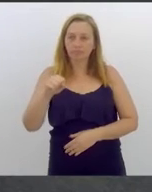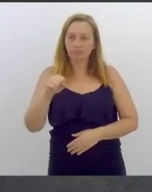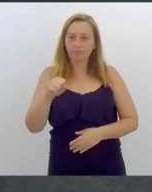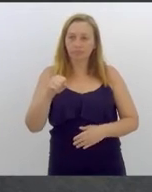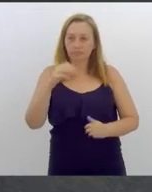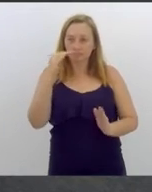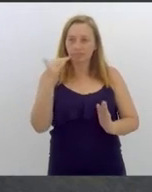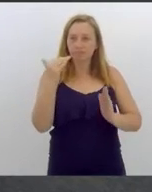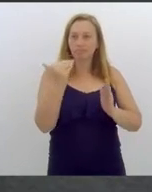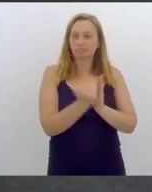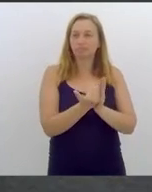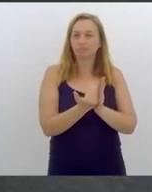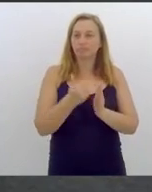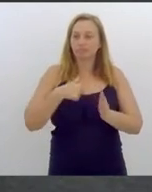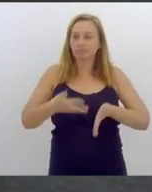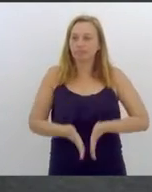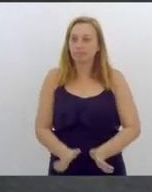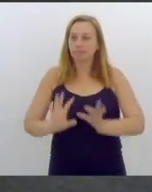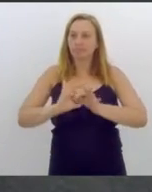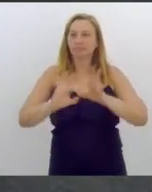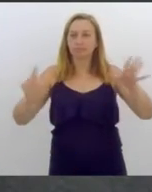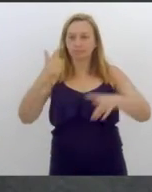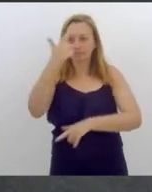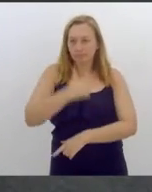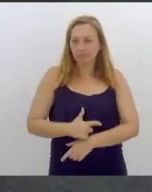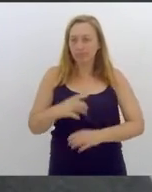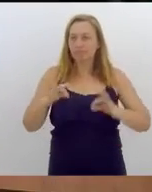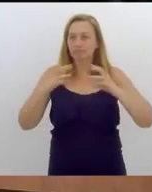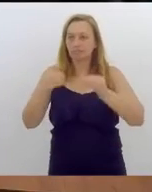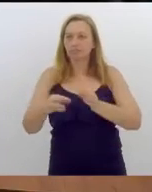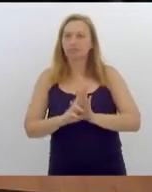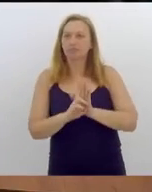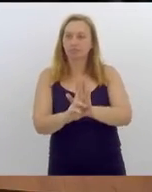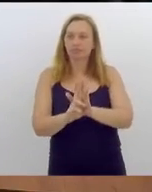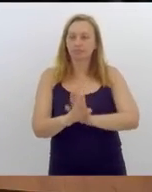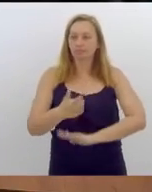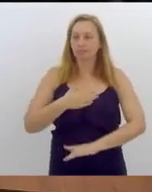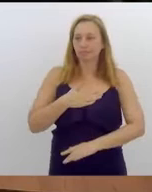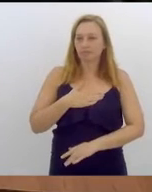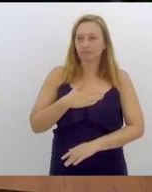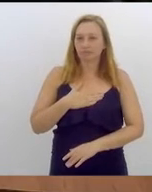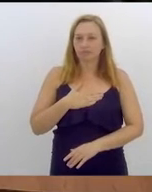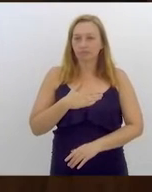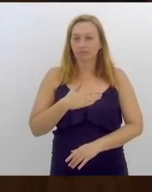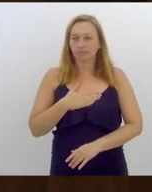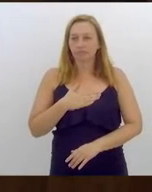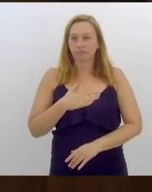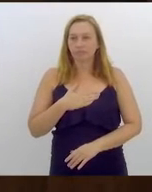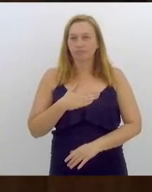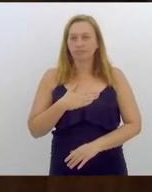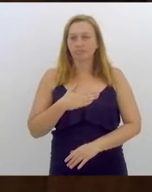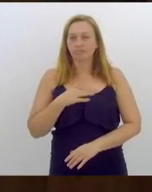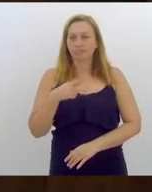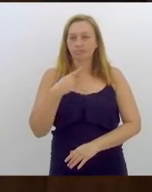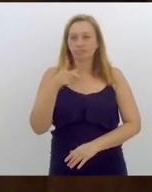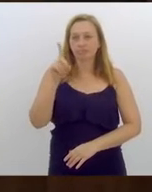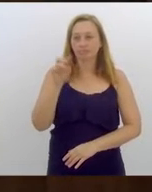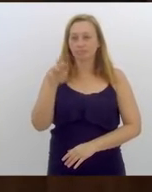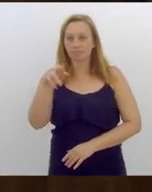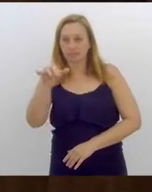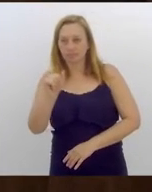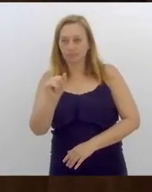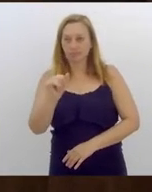de que nasci para ser livre tudo isso representa muito para mim essa foi a fala de Dandara